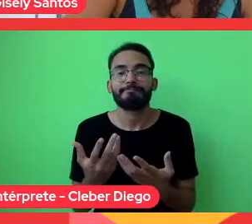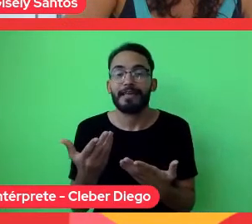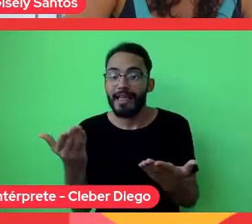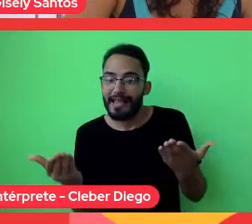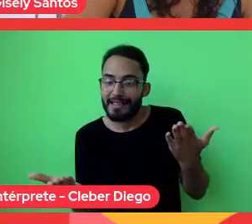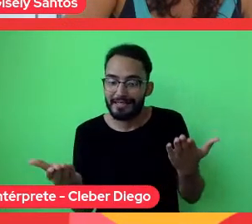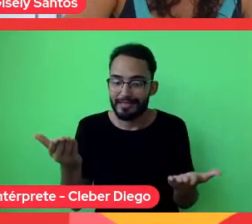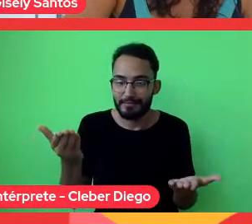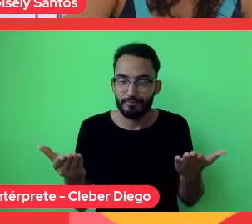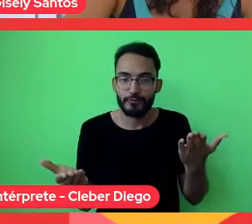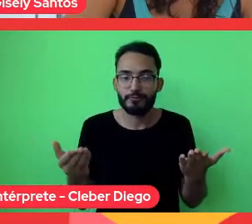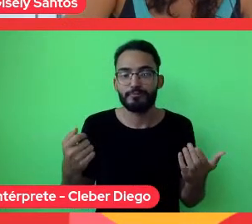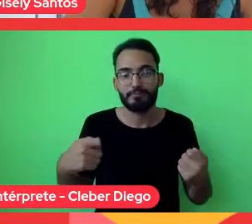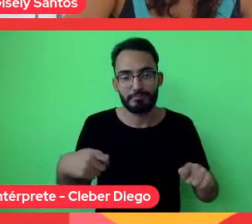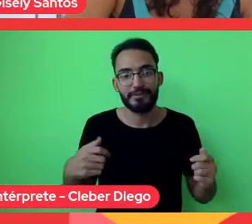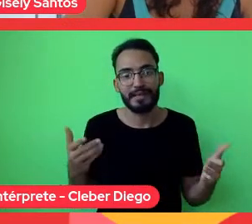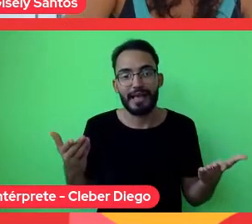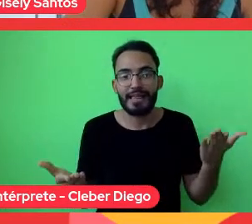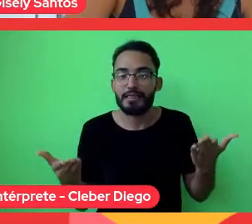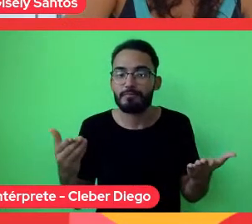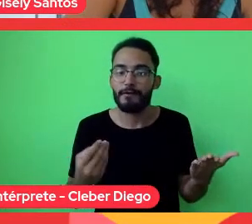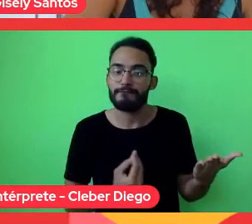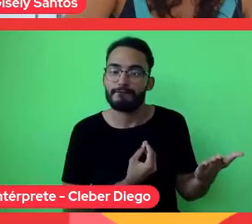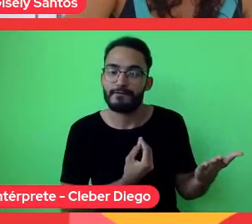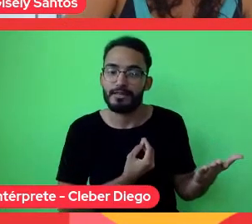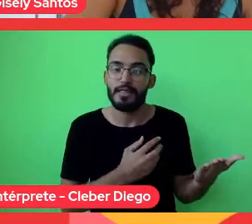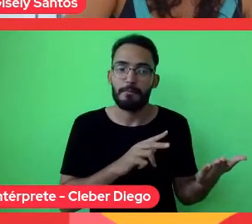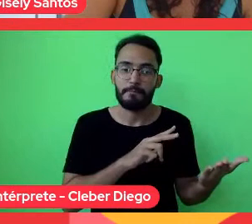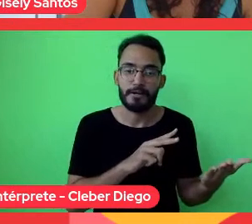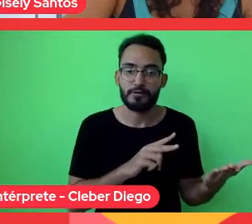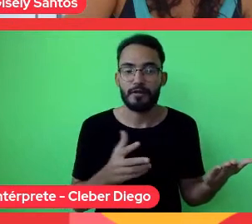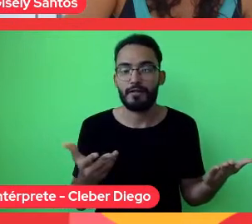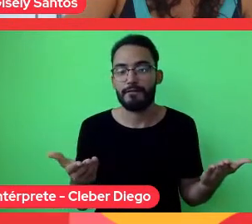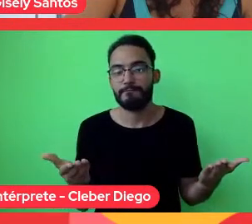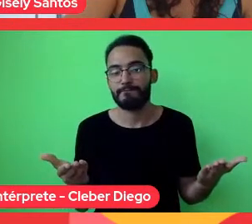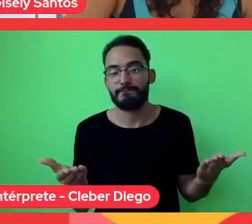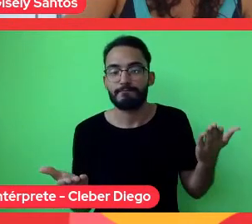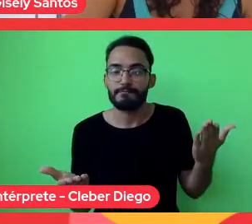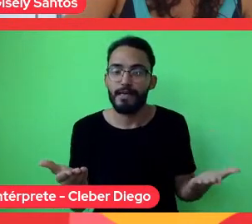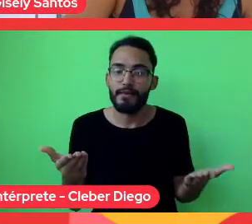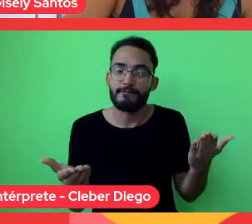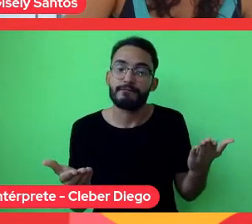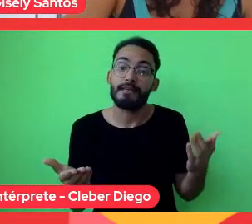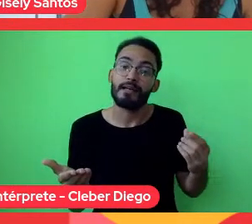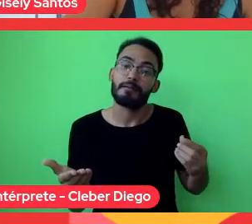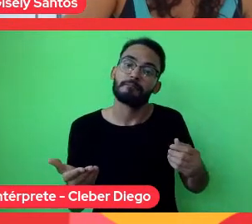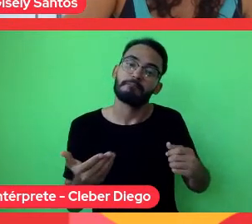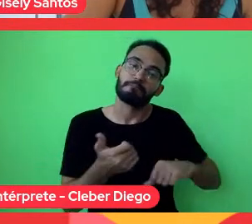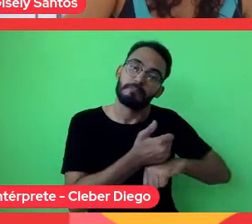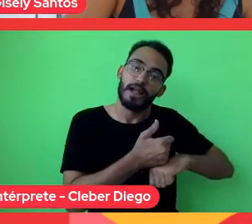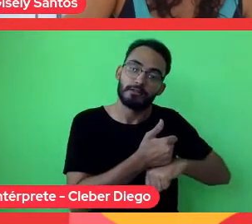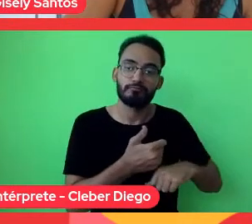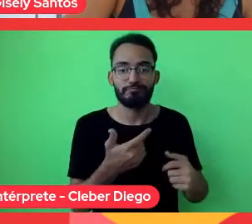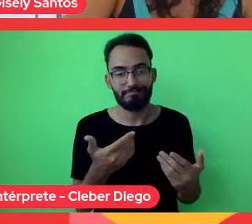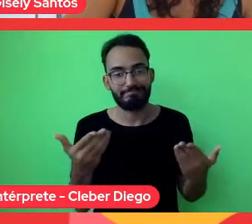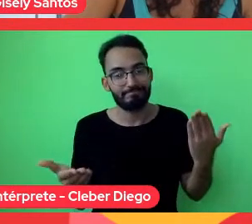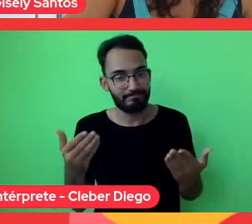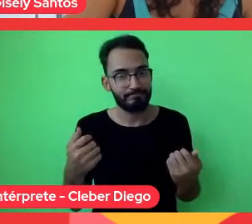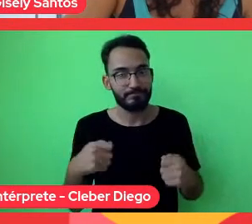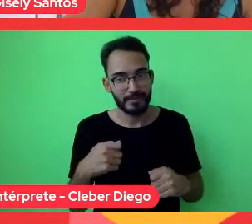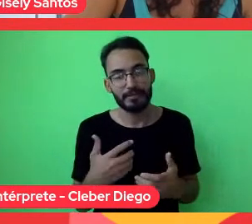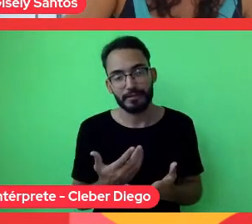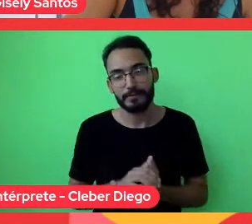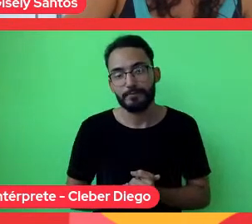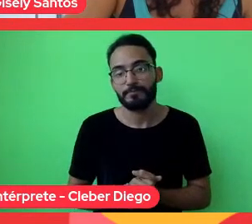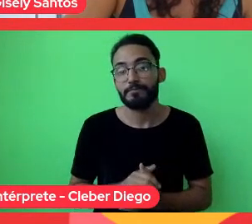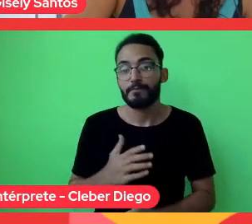equilíbrio entre a nossa vida pessoal e profissional. Teve um negócio que meu marido falou, que até hoje eu nunca vou me esquecer. Ele